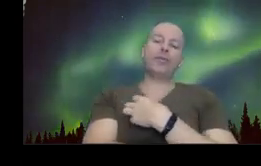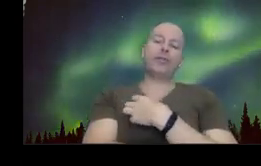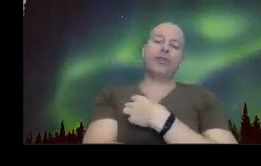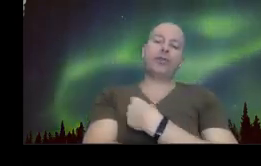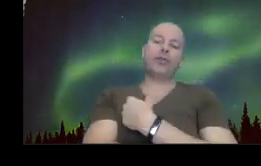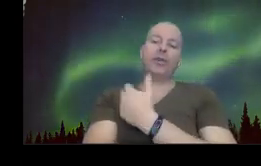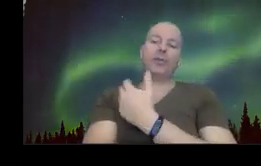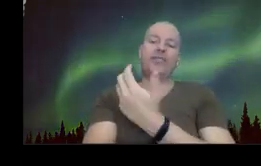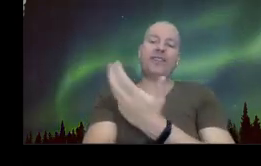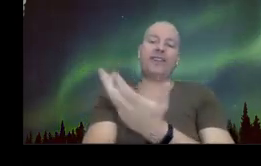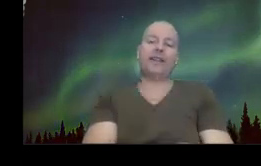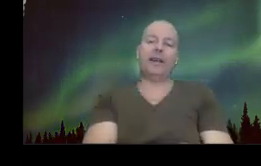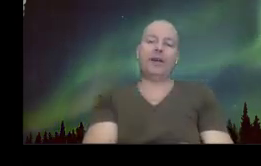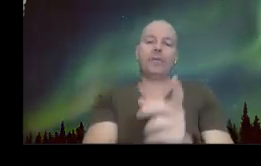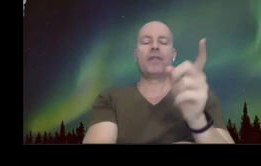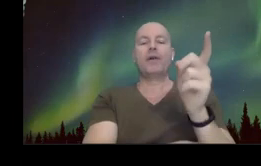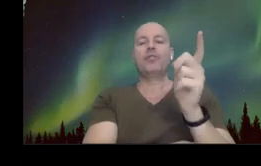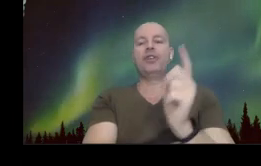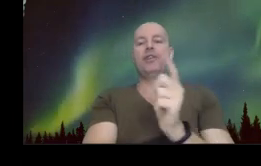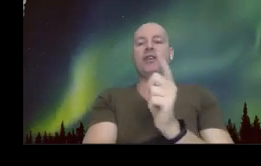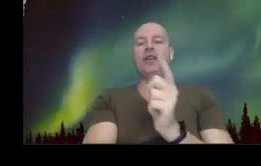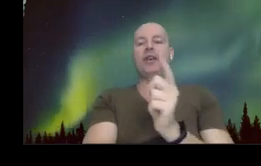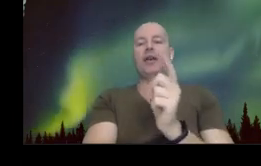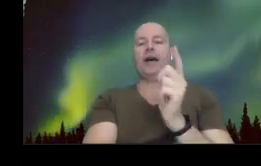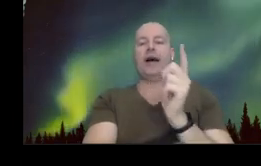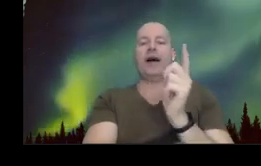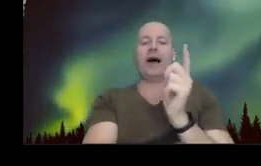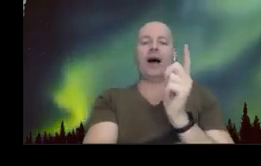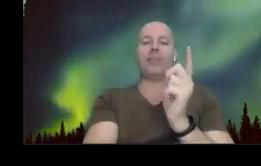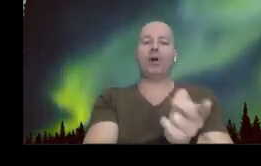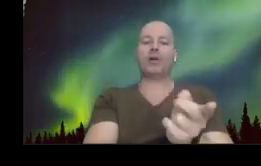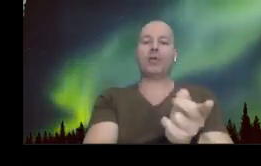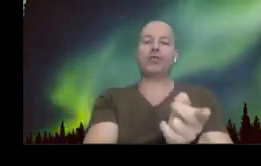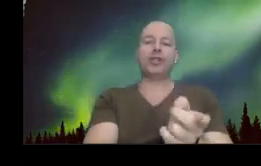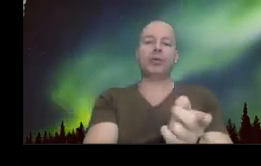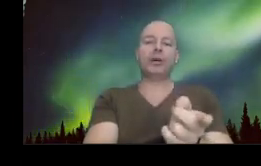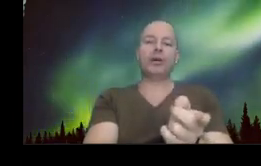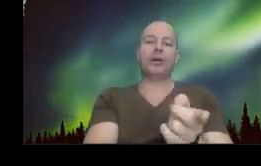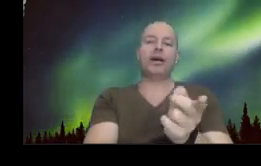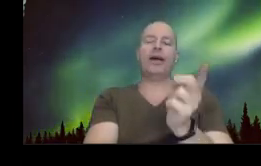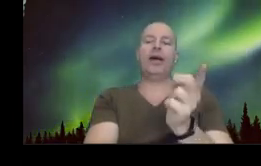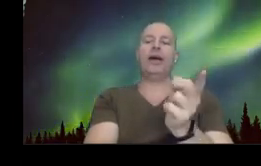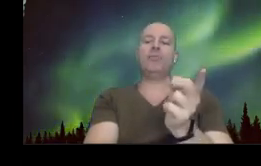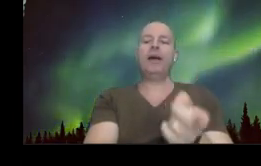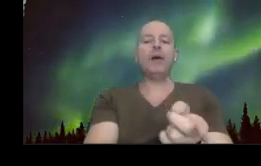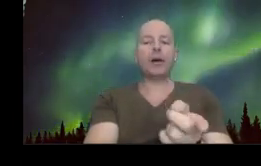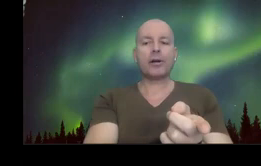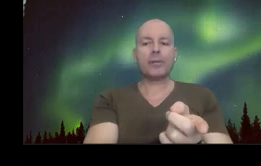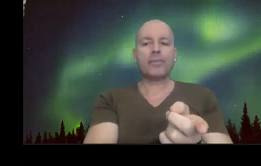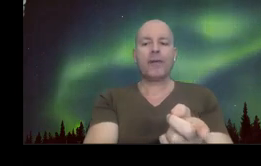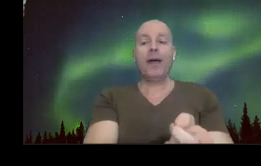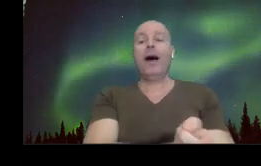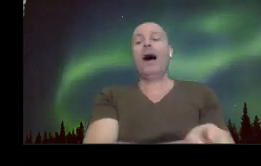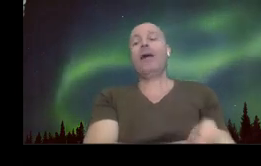que eu contei para vocês durante o semestre inteiro diz que a bola contínua é